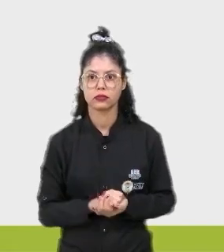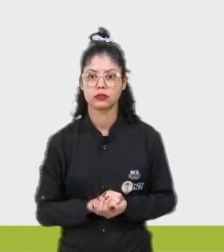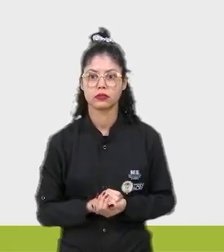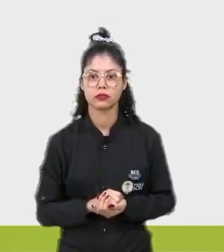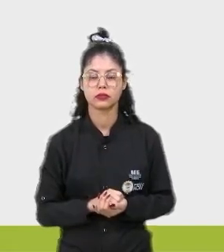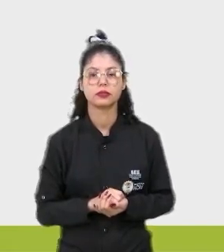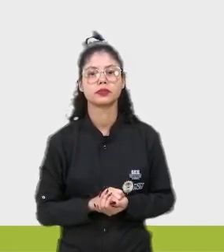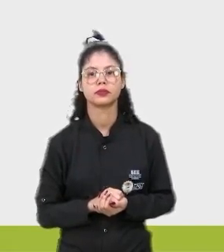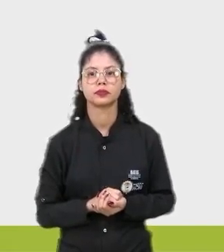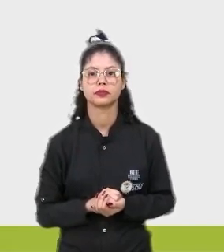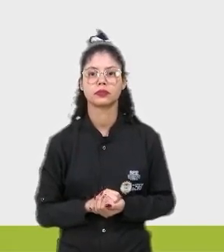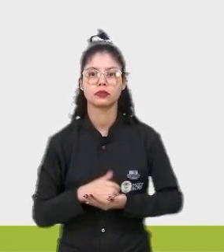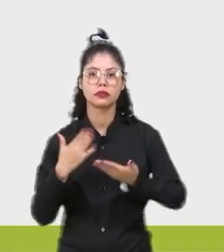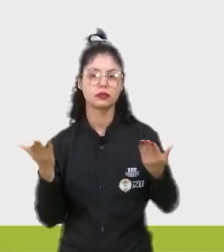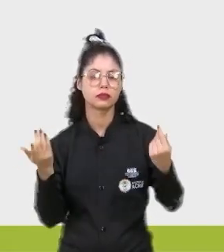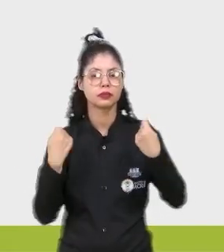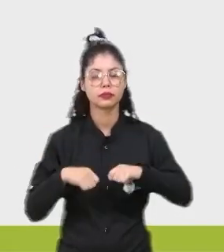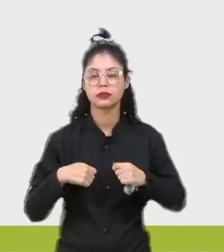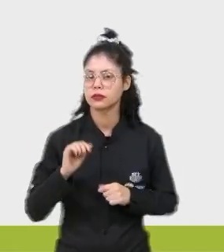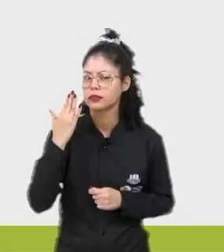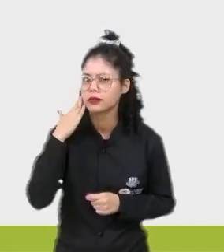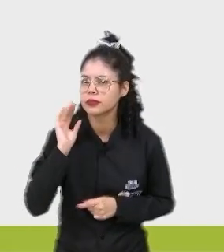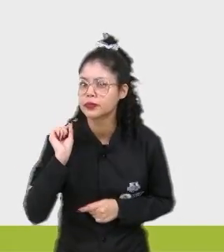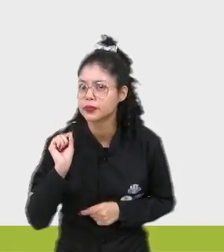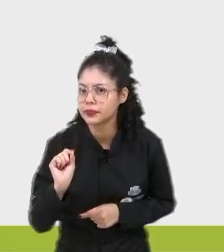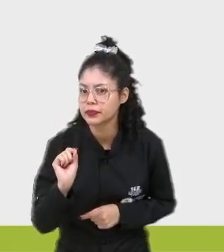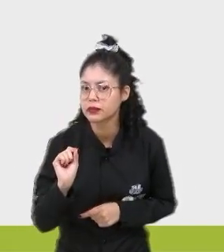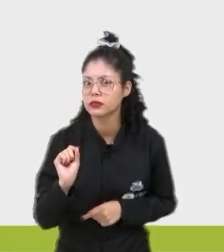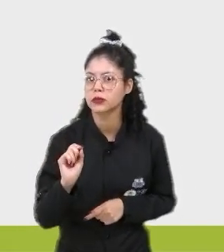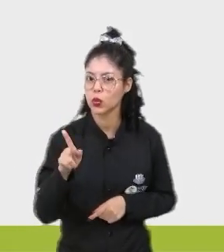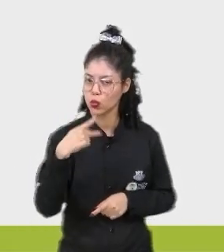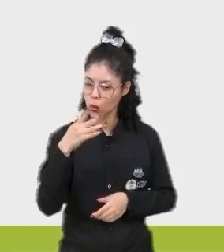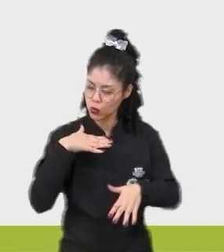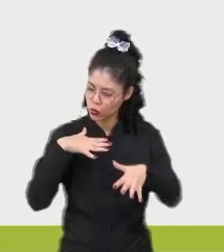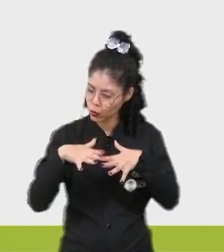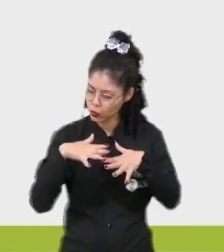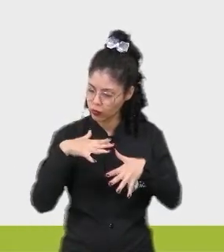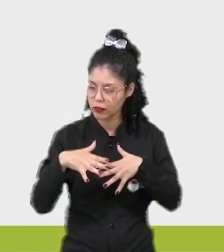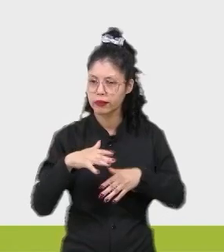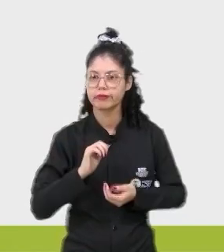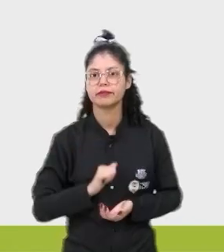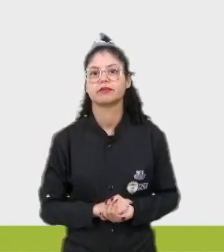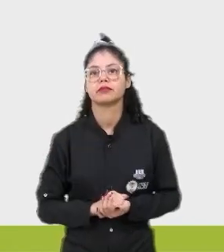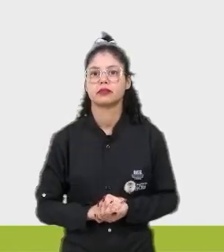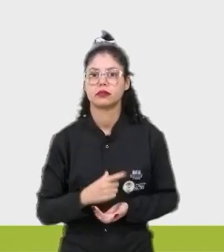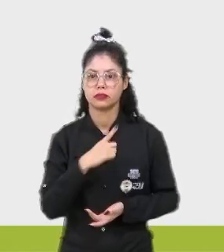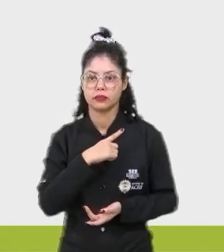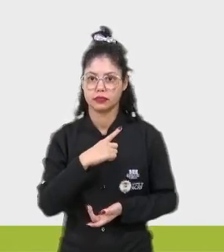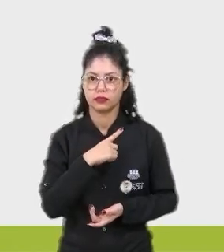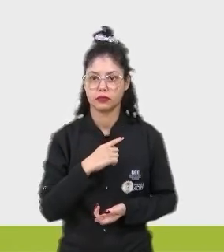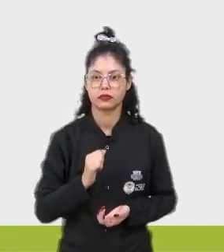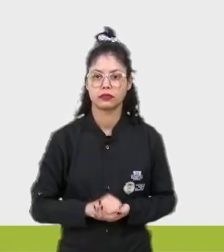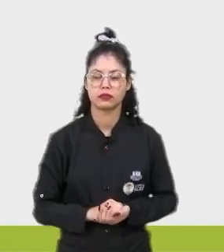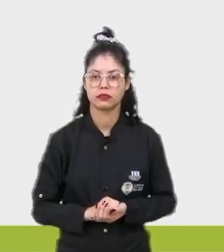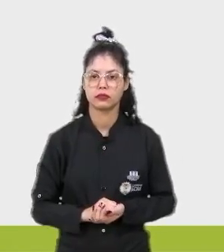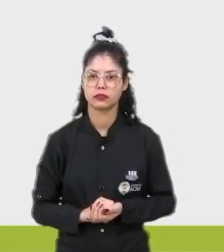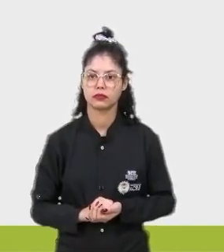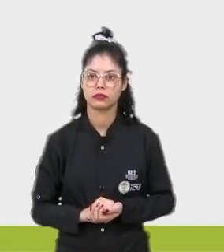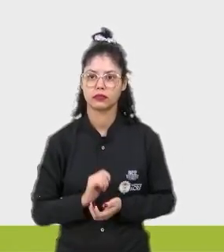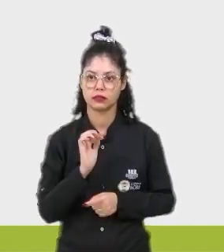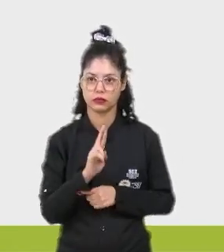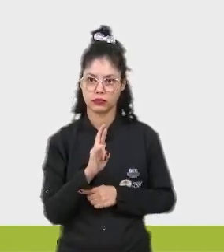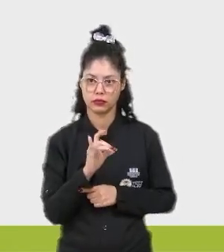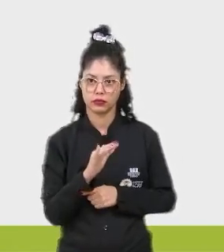a... Muito bem. Então a gente precisa entender que quando eu falo desse movimento, né, ele está tendo ali uma refração